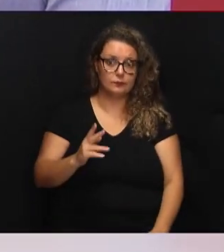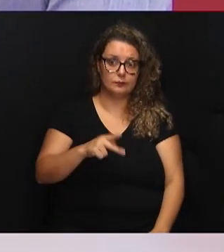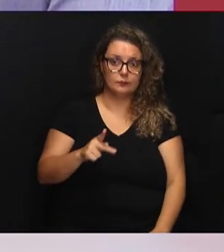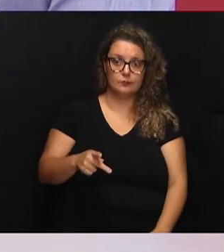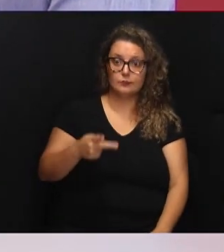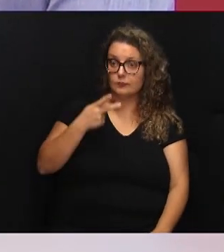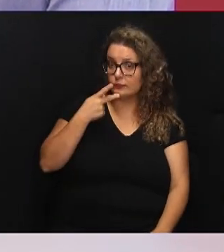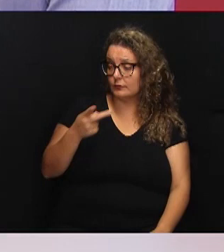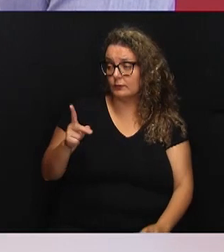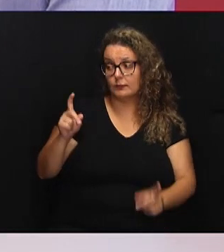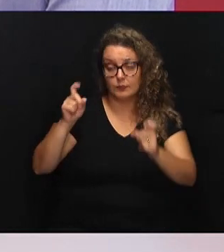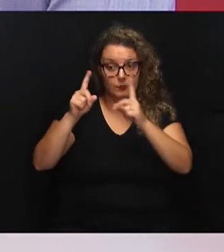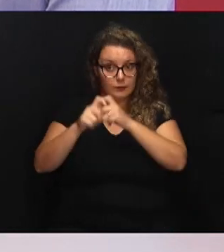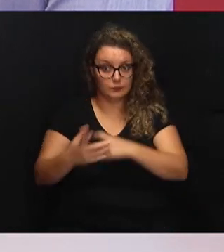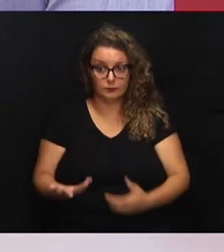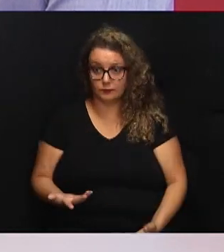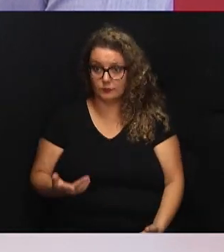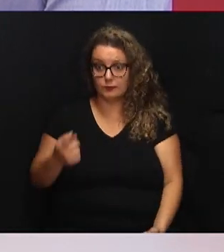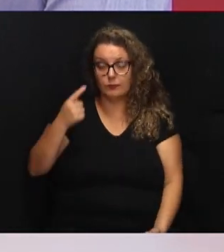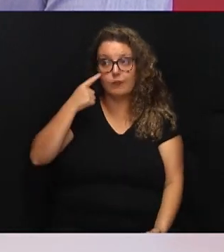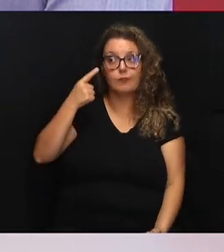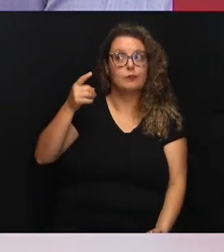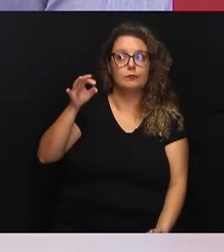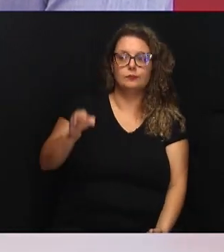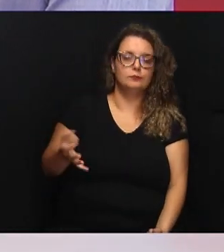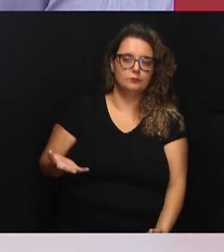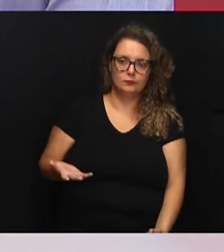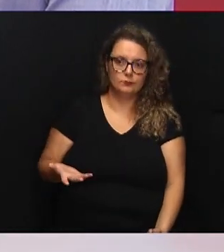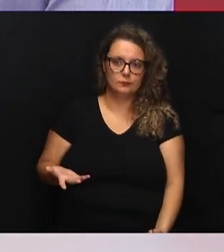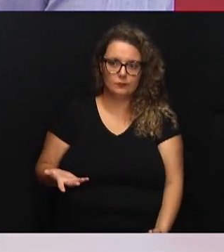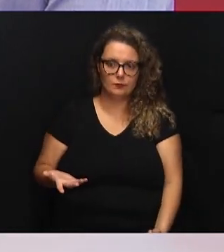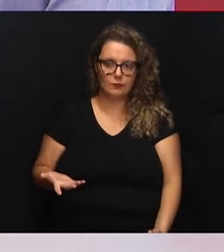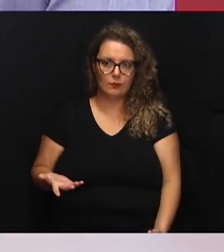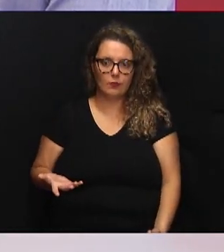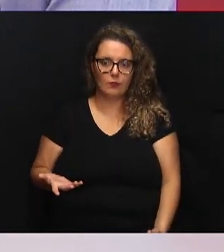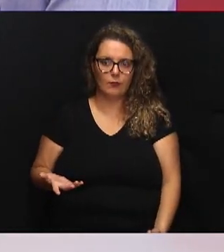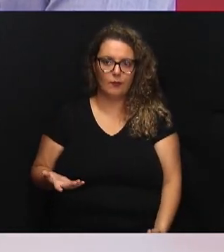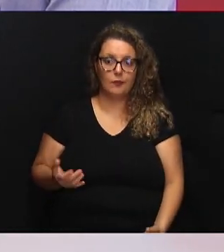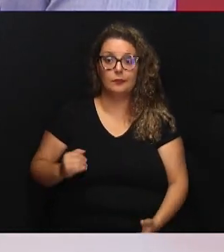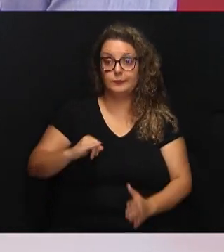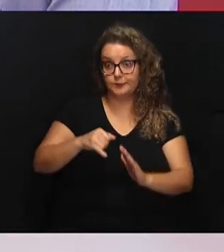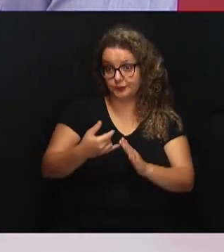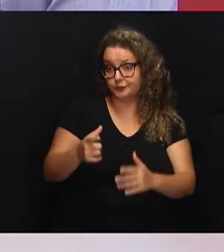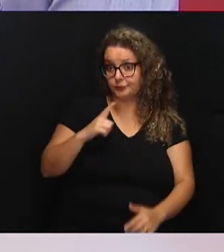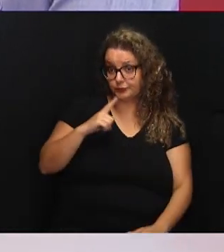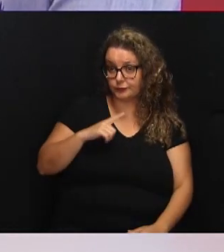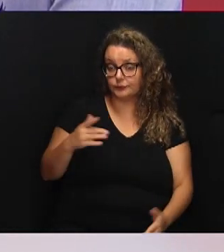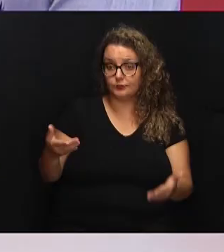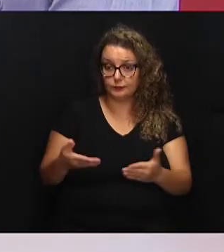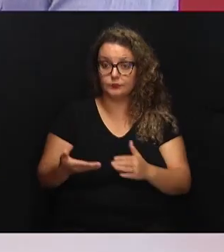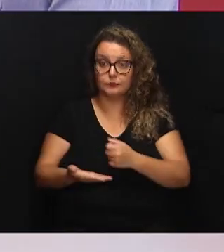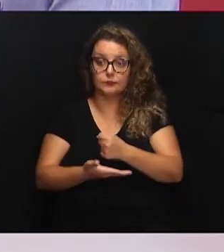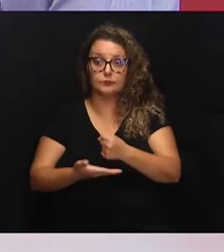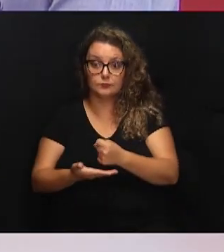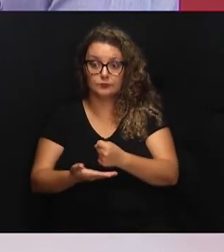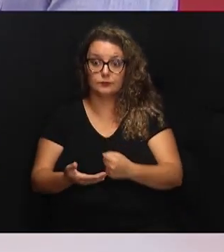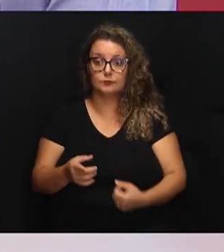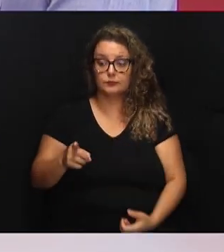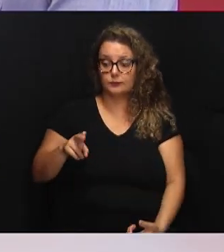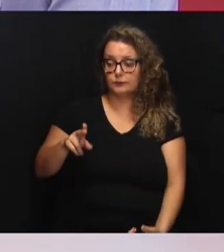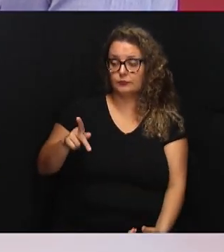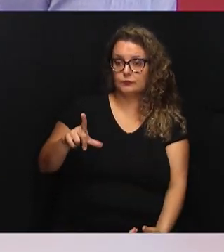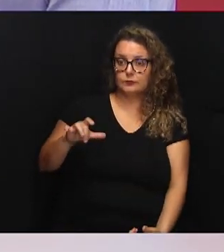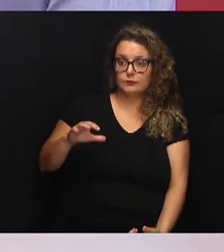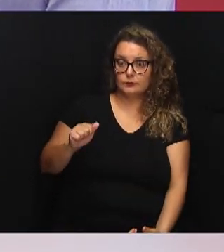que é muito difícil fazer uma previsão efetiva, tá? E o jogo que a gente tem hoje, basicamente, é essa dupla dimensão que eu